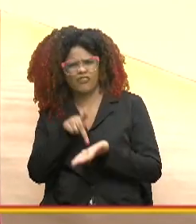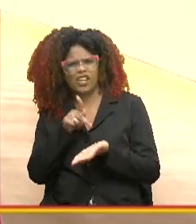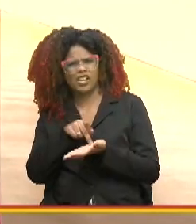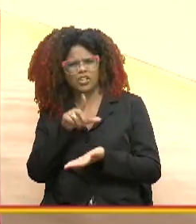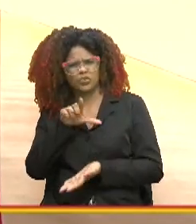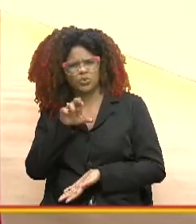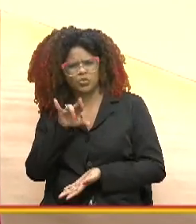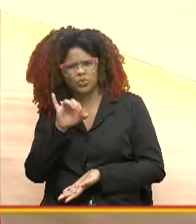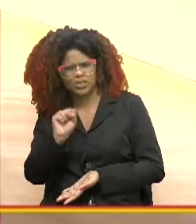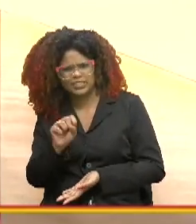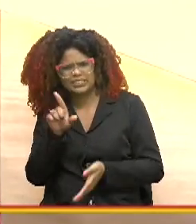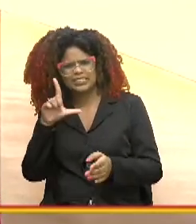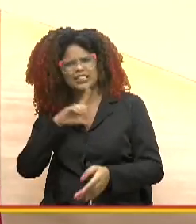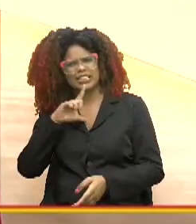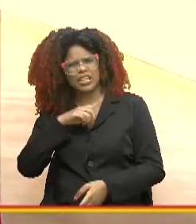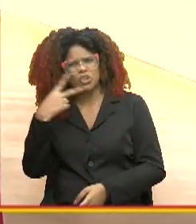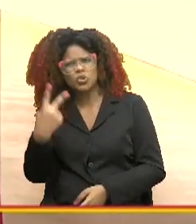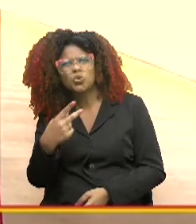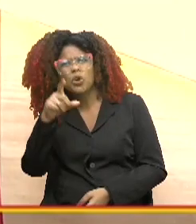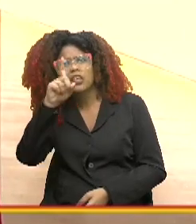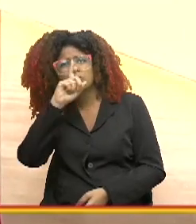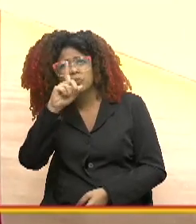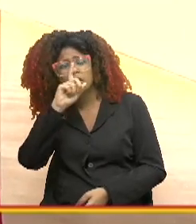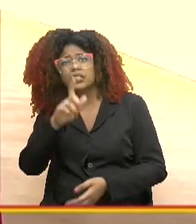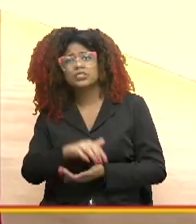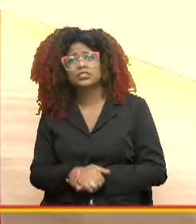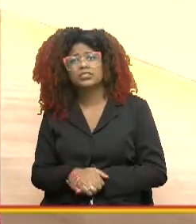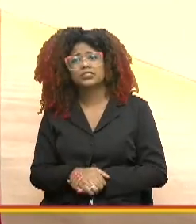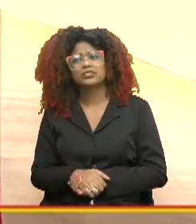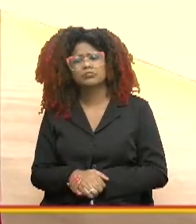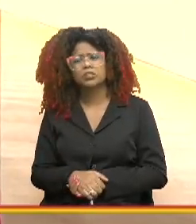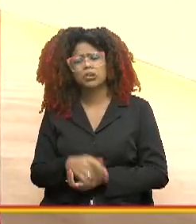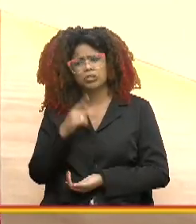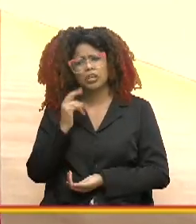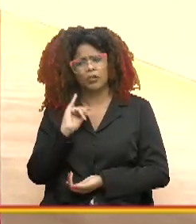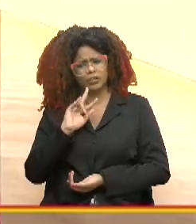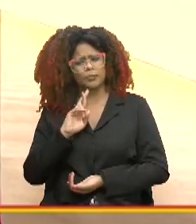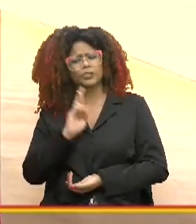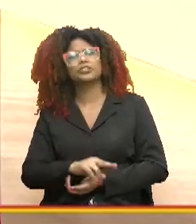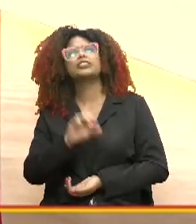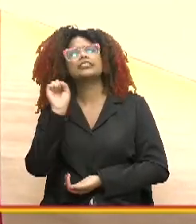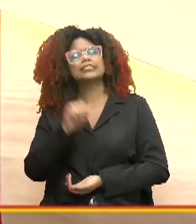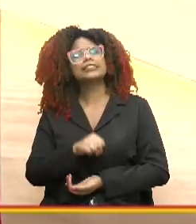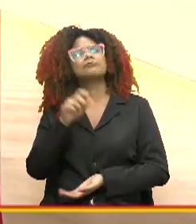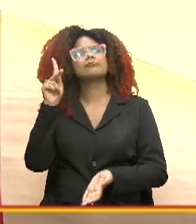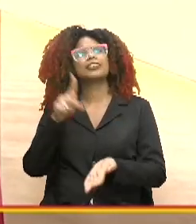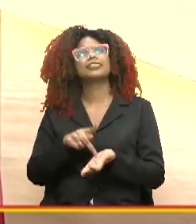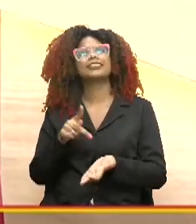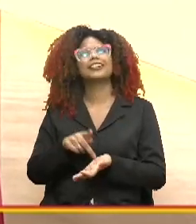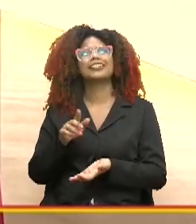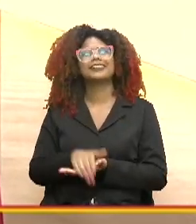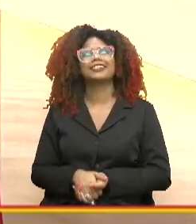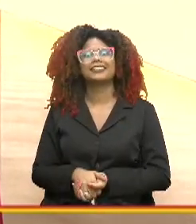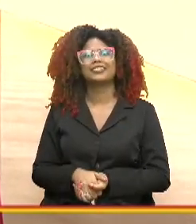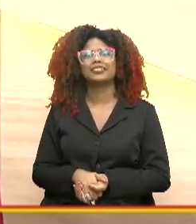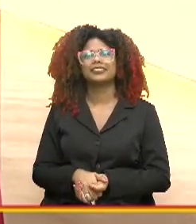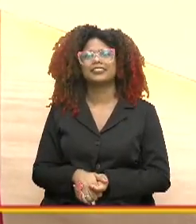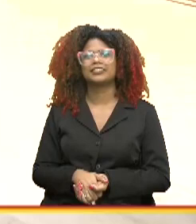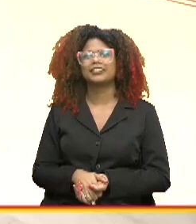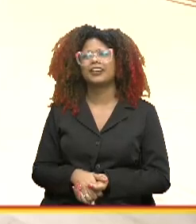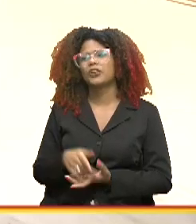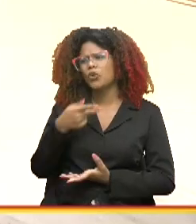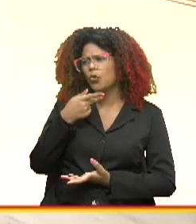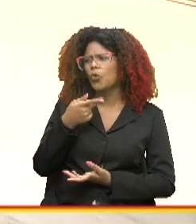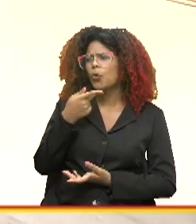onde que o Luiz tem duas mães é É verdade aí um outro grito assim pois eu tenho 43